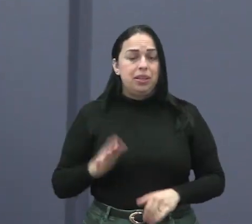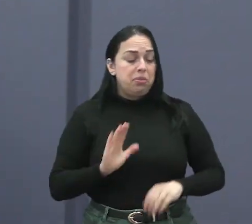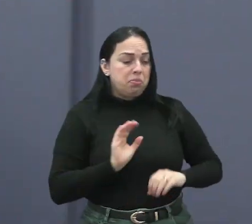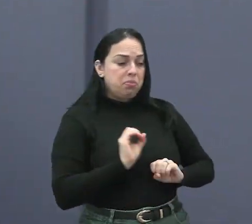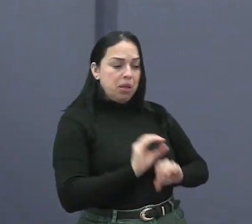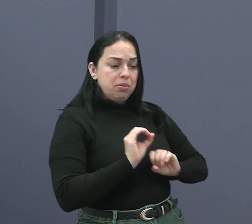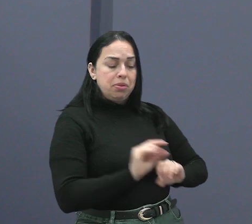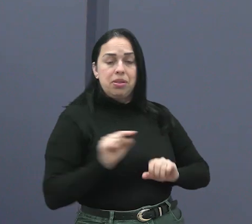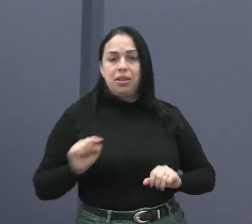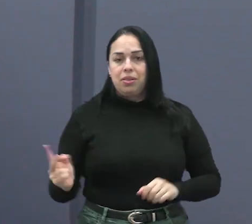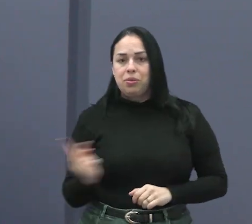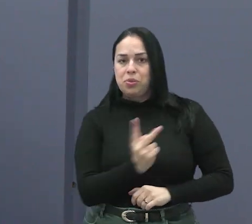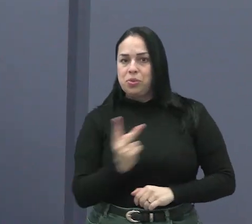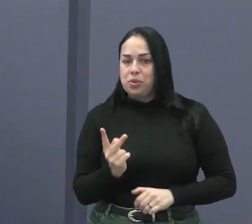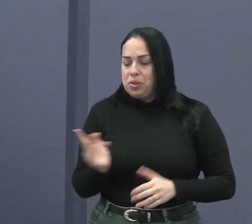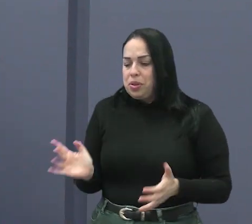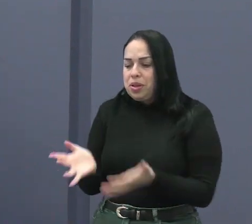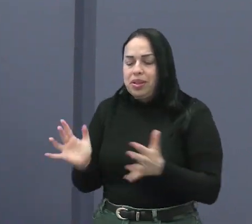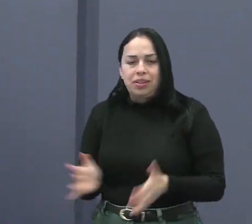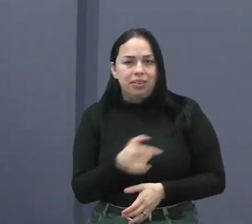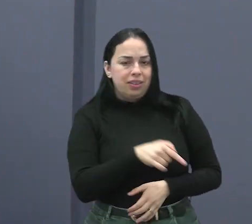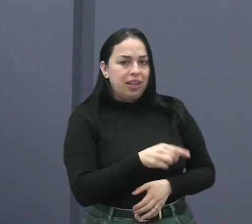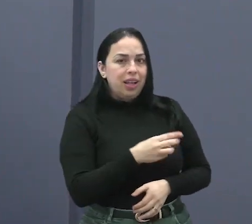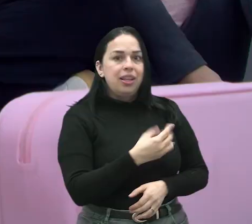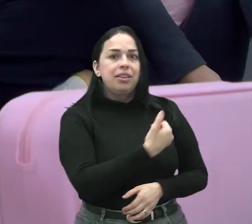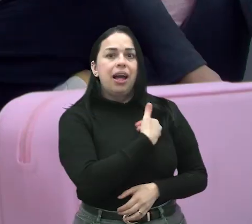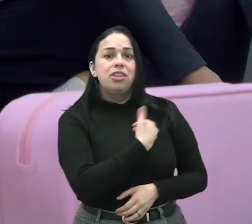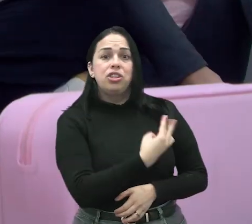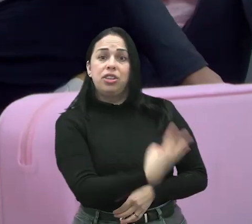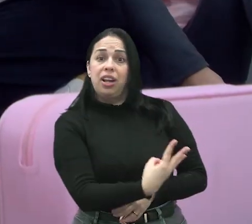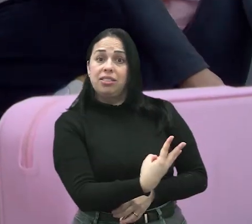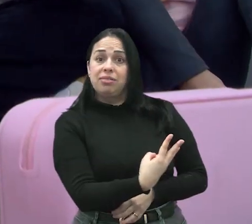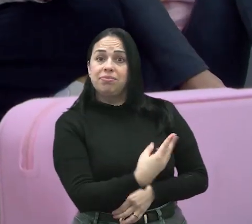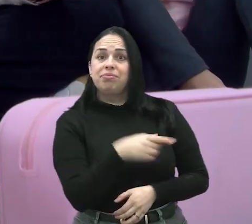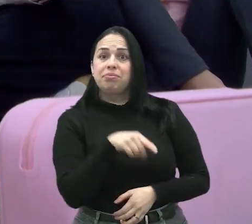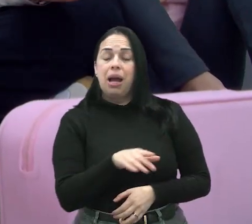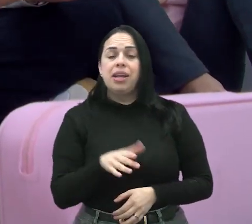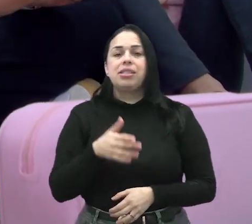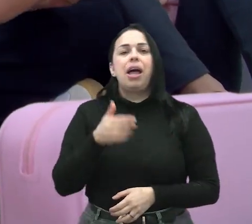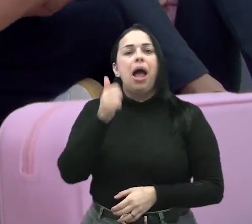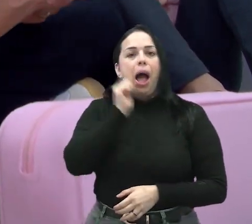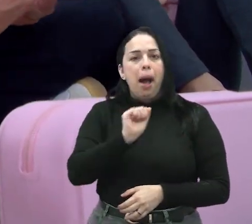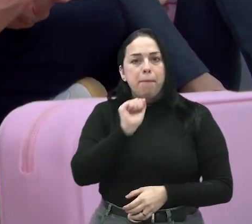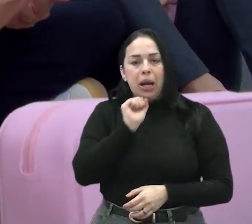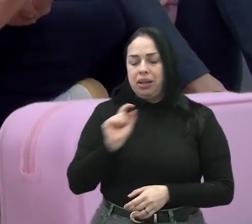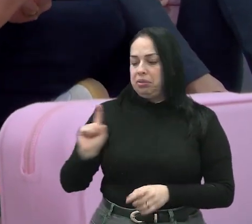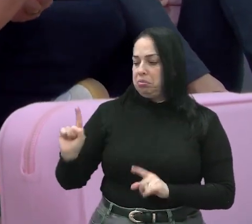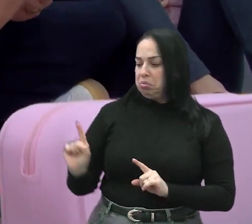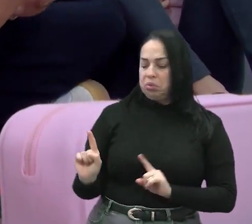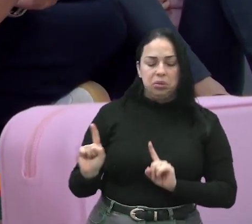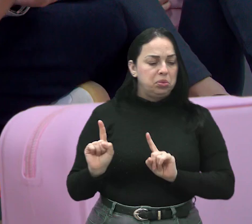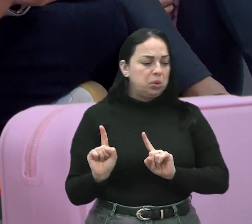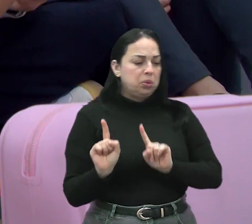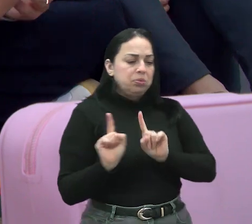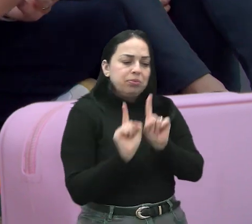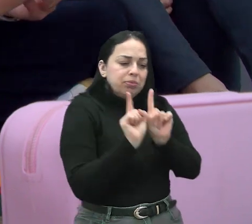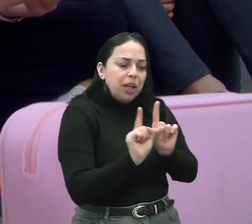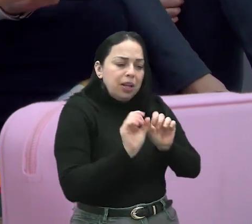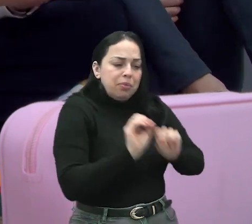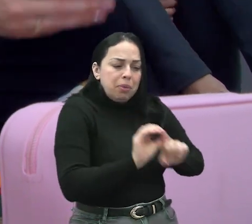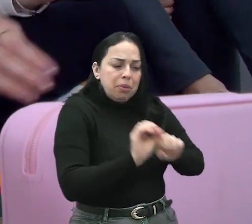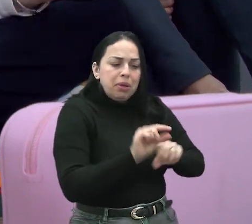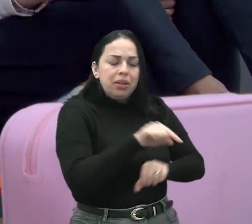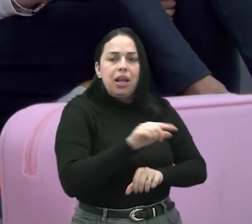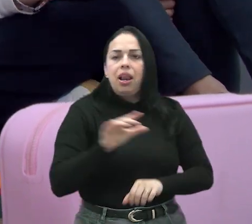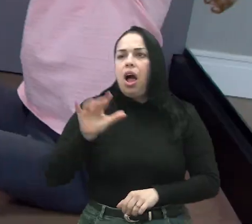Laura incentiva o irmãozinho João, que só tem 3 anos, mas graças à ajuda da mãe e o exemplo da irmã, já se interessa